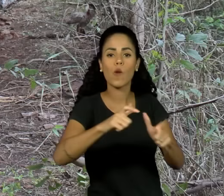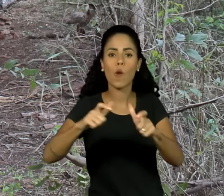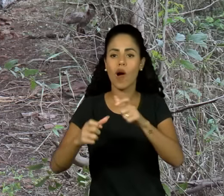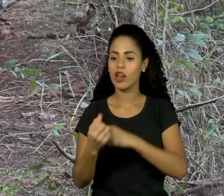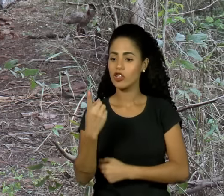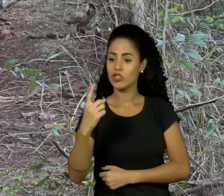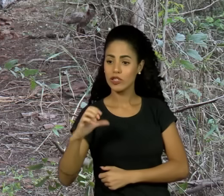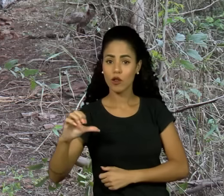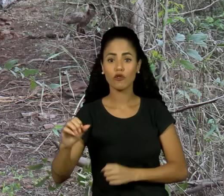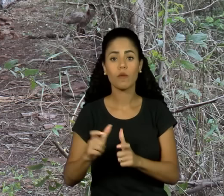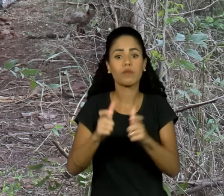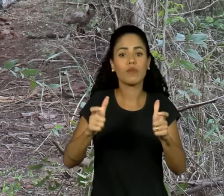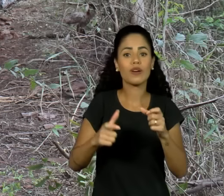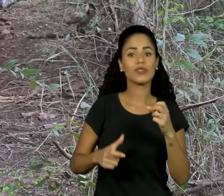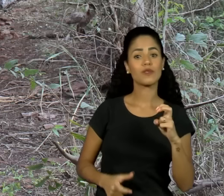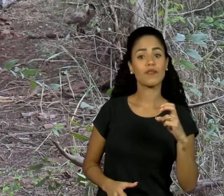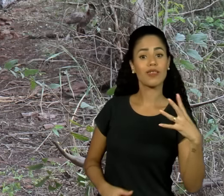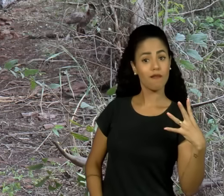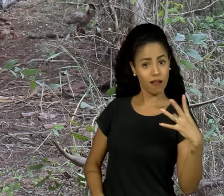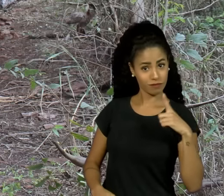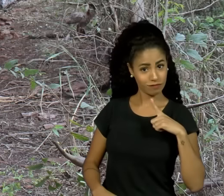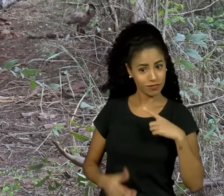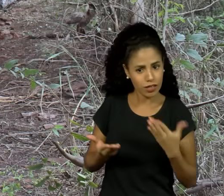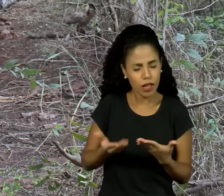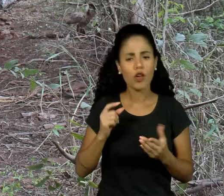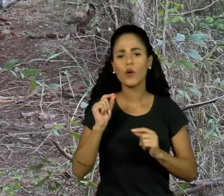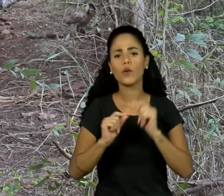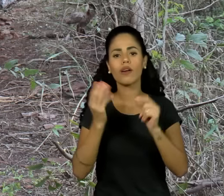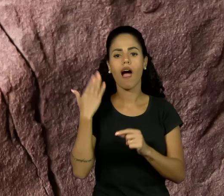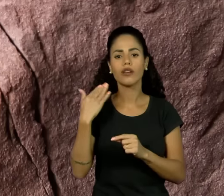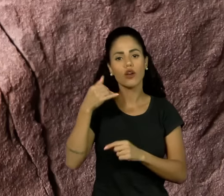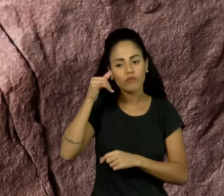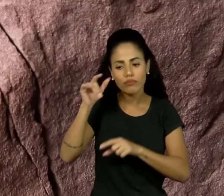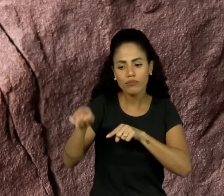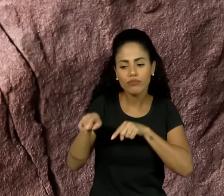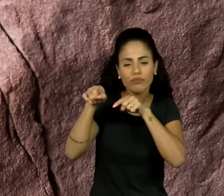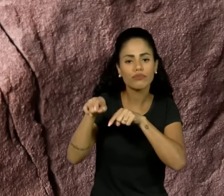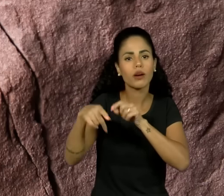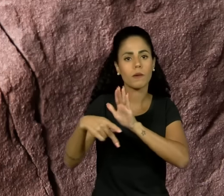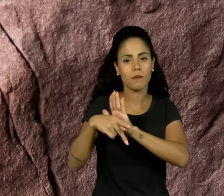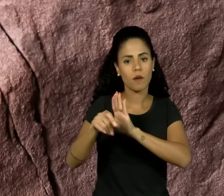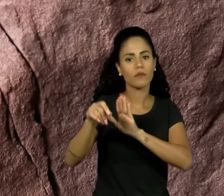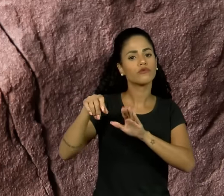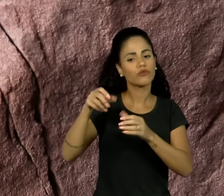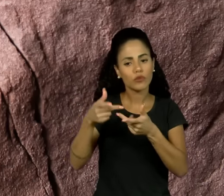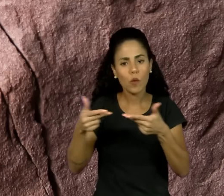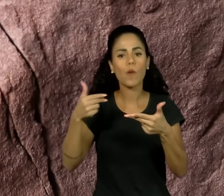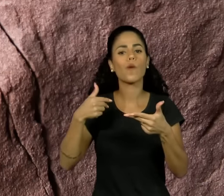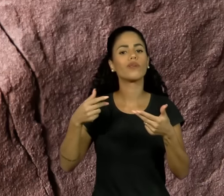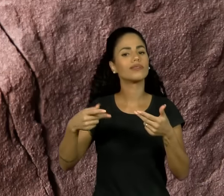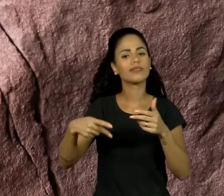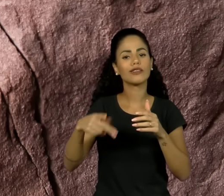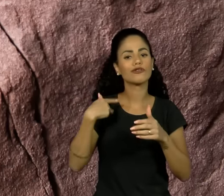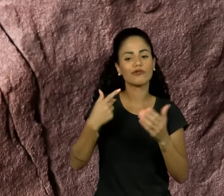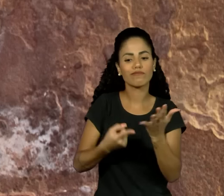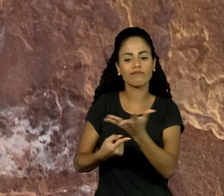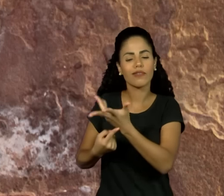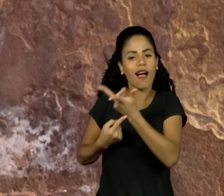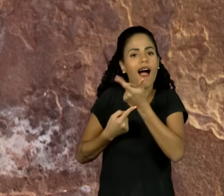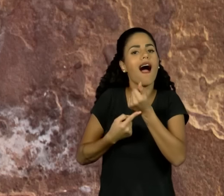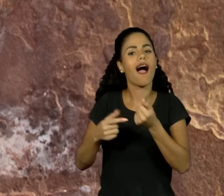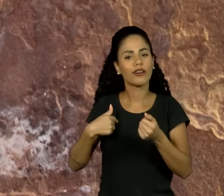hoje temos 54. Não existiam apenas sítios de materialidade lítica, de materialidade